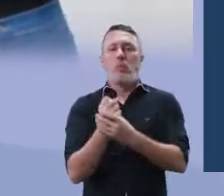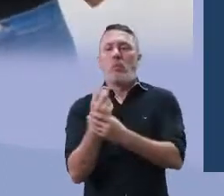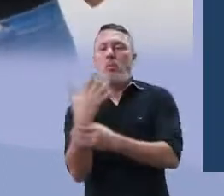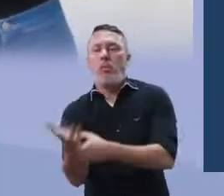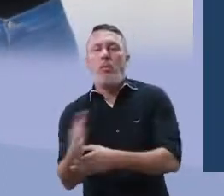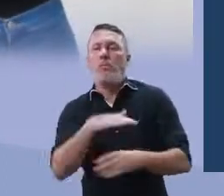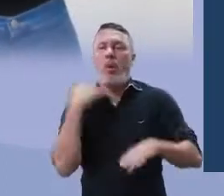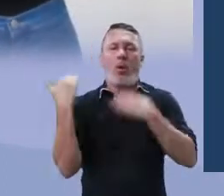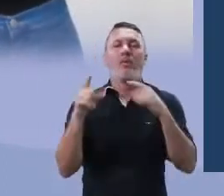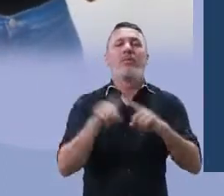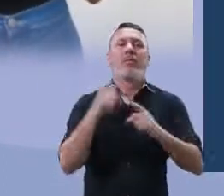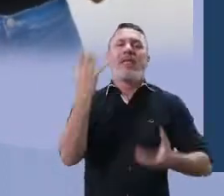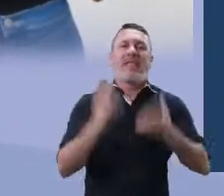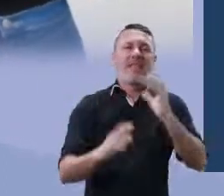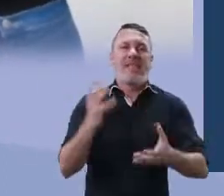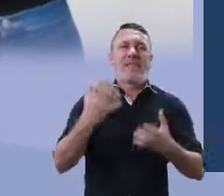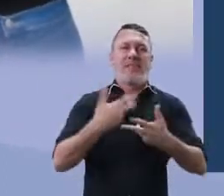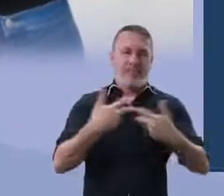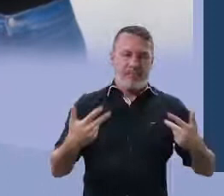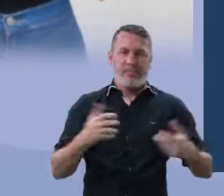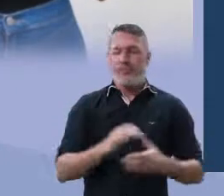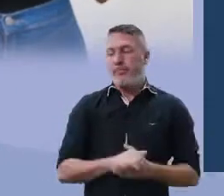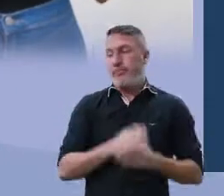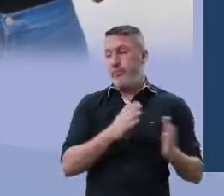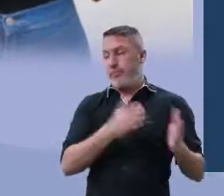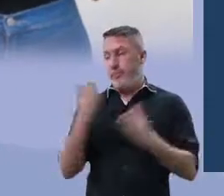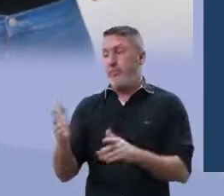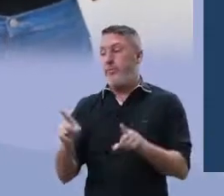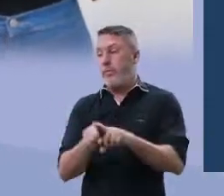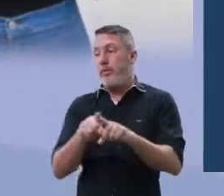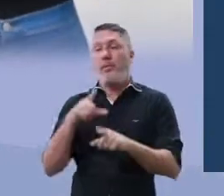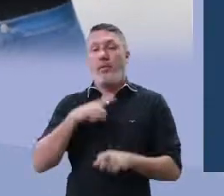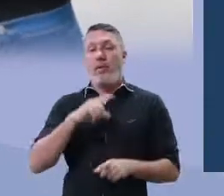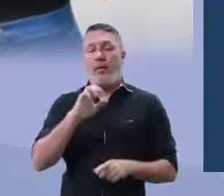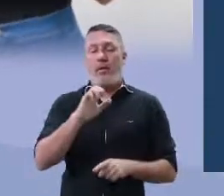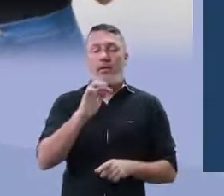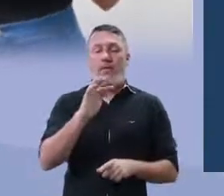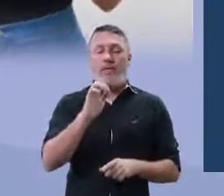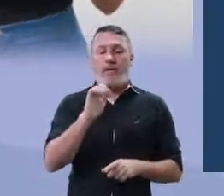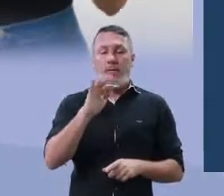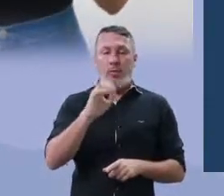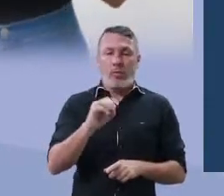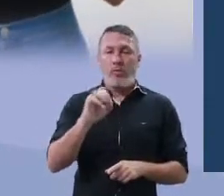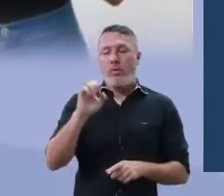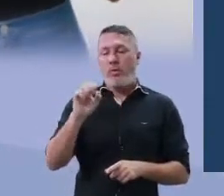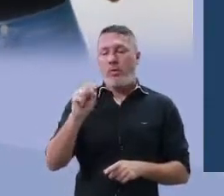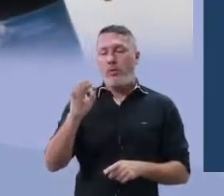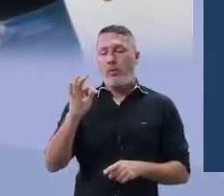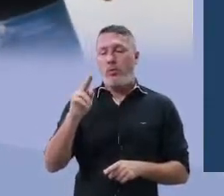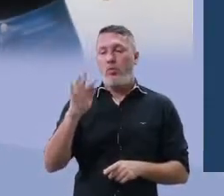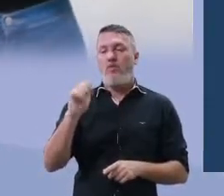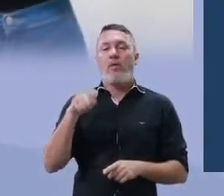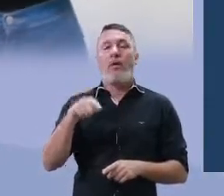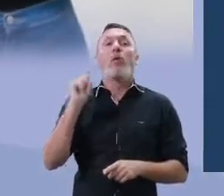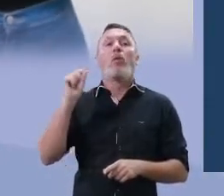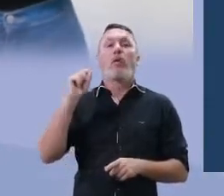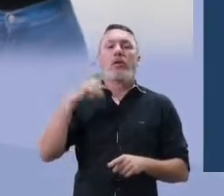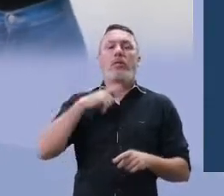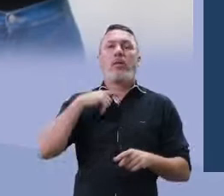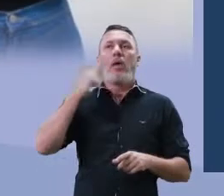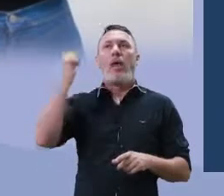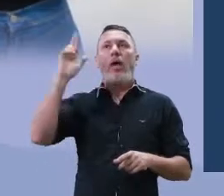o aumento pela combustão quando se faz queimadas. Além disso, a gente vai ter, então, o efeito estufa, que vai promover